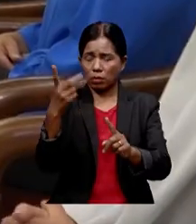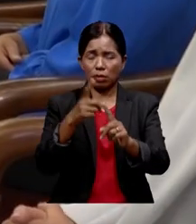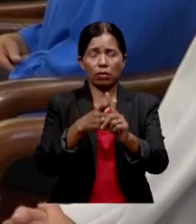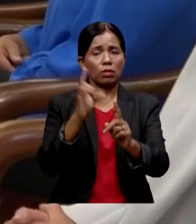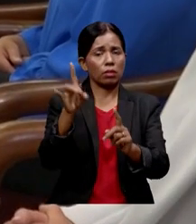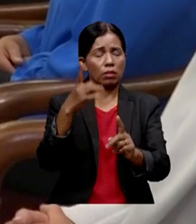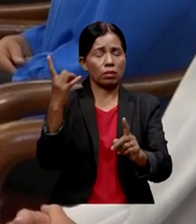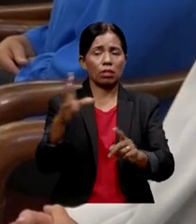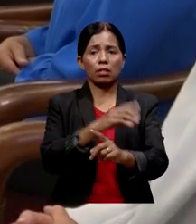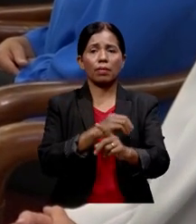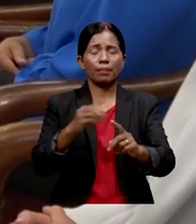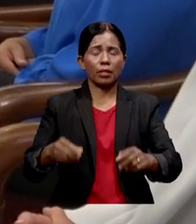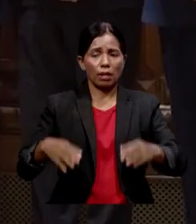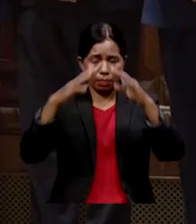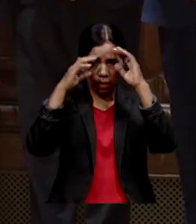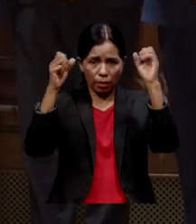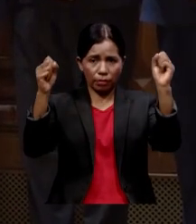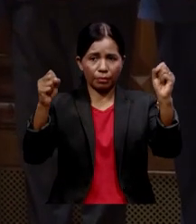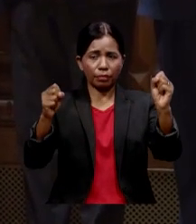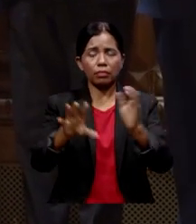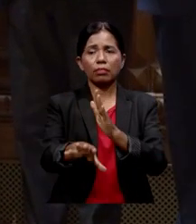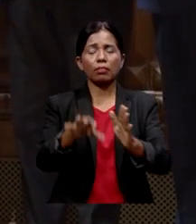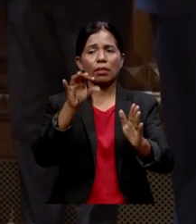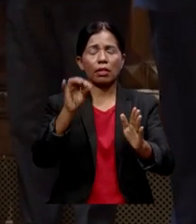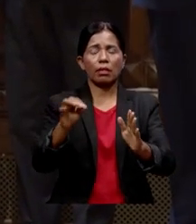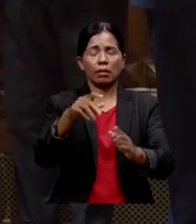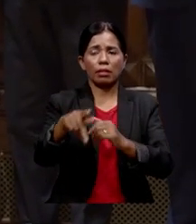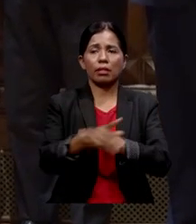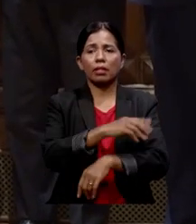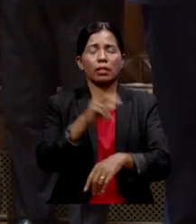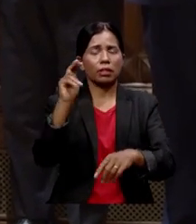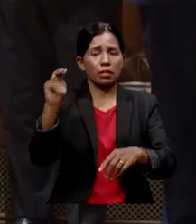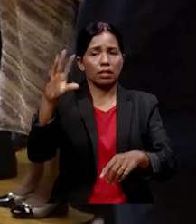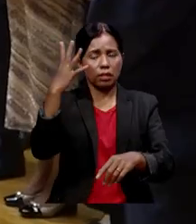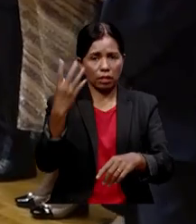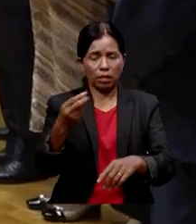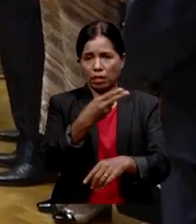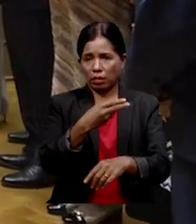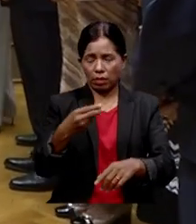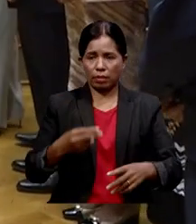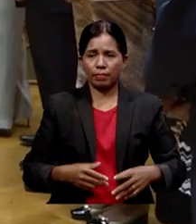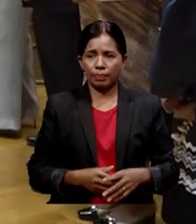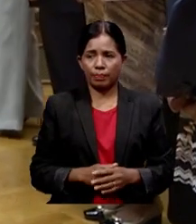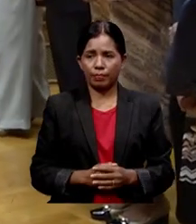e a cerimônia tomar posse presidente da República eleito para Boa Subianto Nian em Jakarta, Indonésia. Romaldo Neves, GMN.